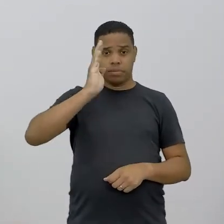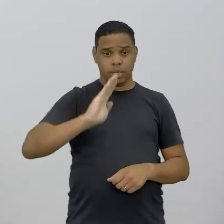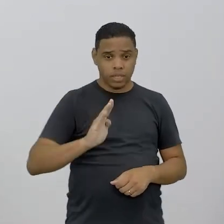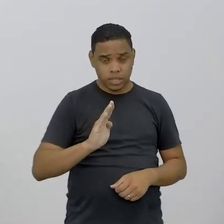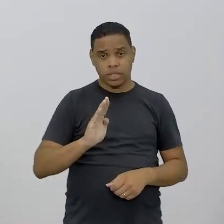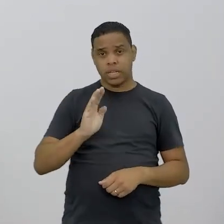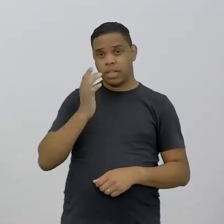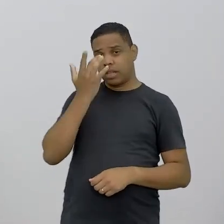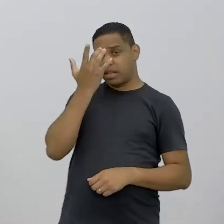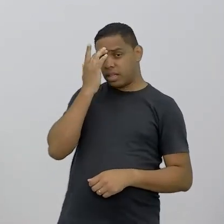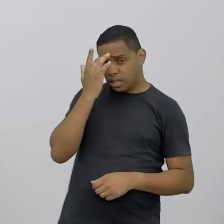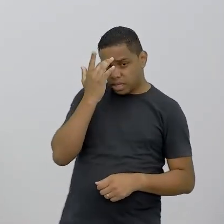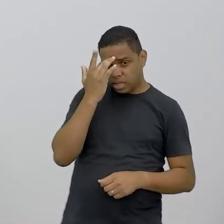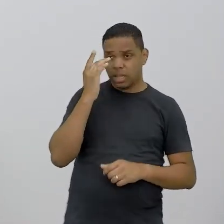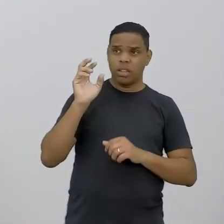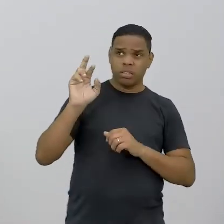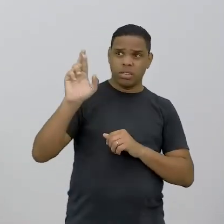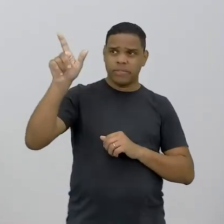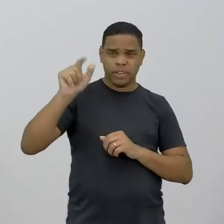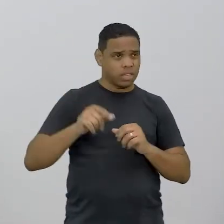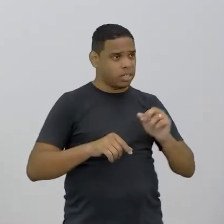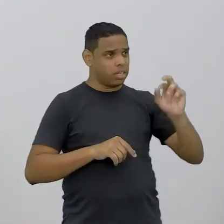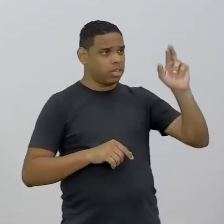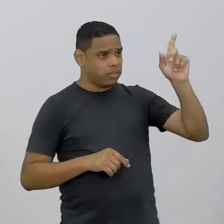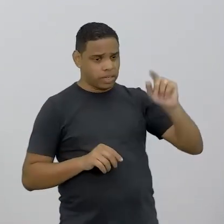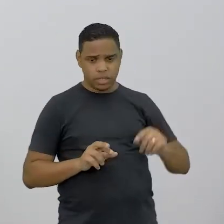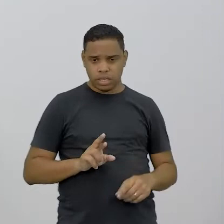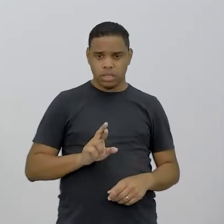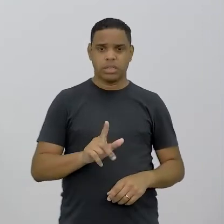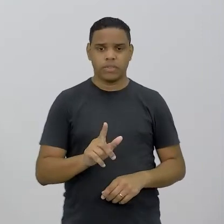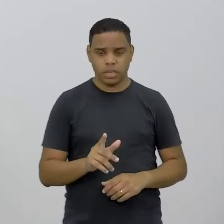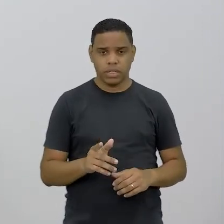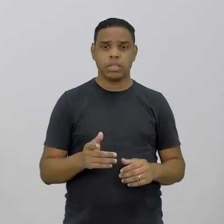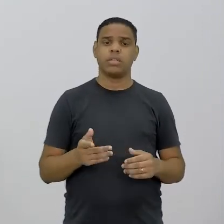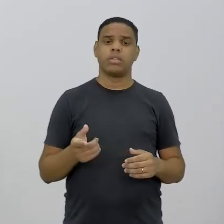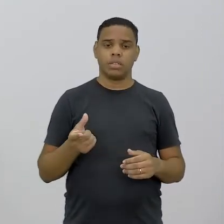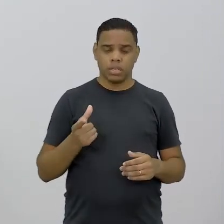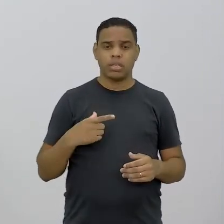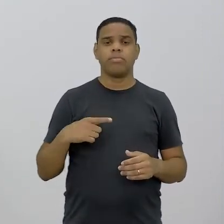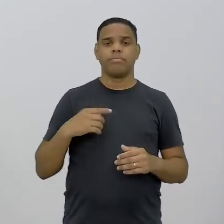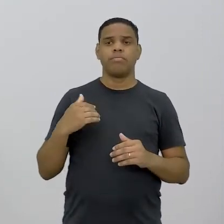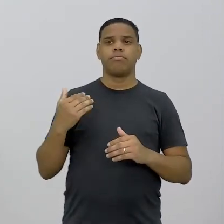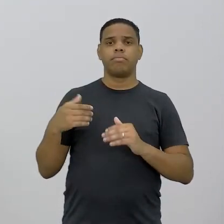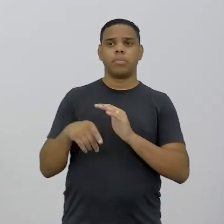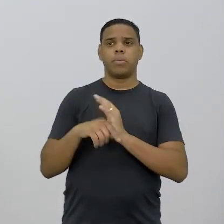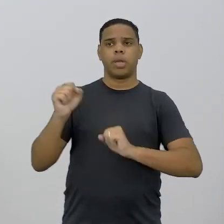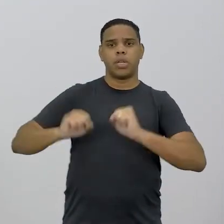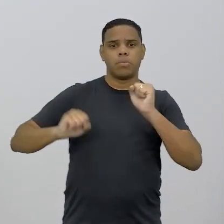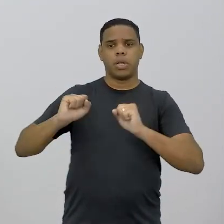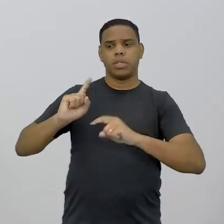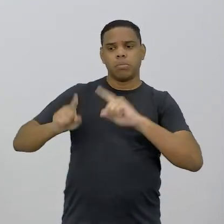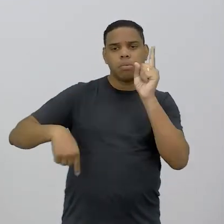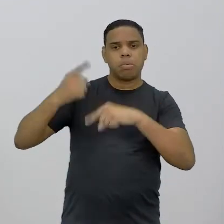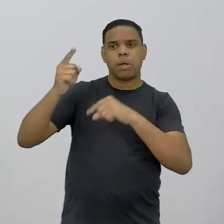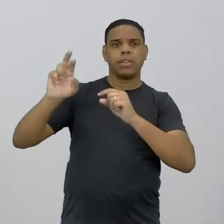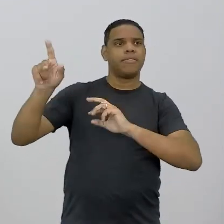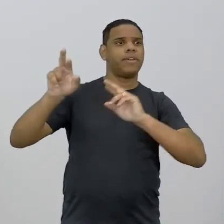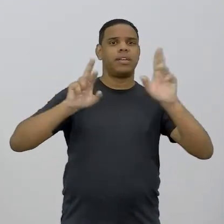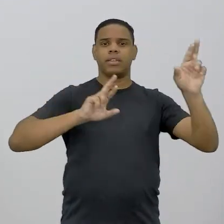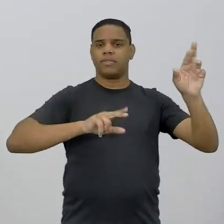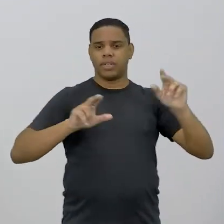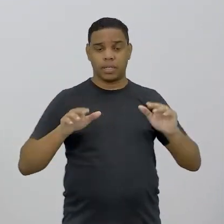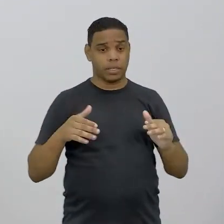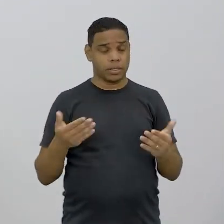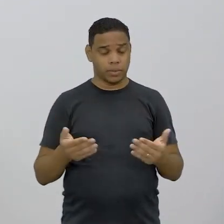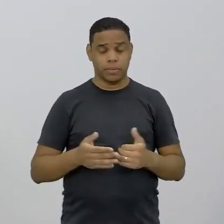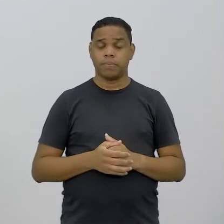a Índia, que são realidades completamente diferentes e têm diferentes níveis de industrialização e de urbanização. Então,